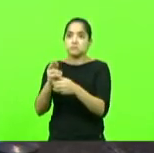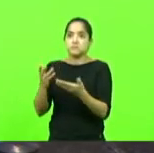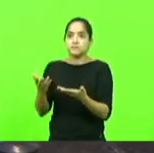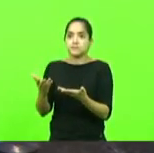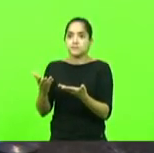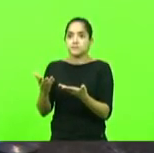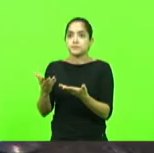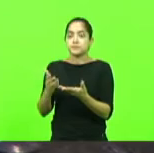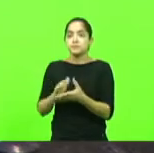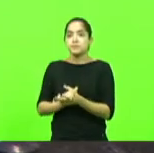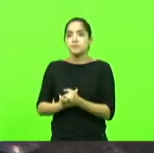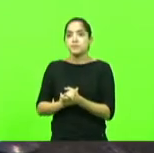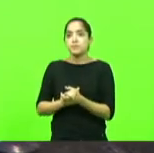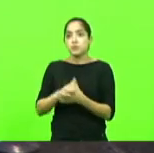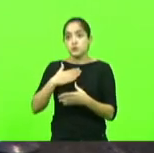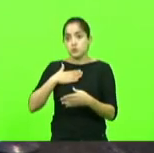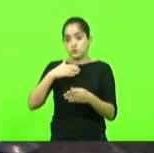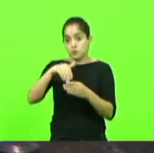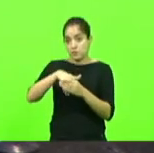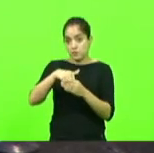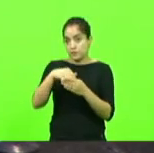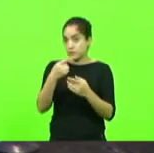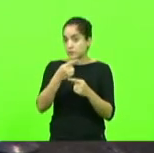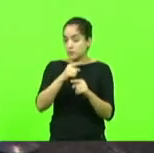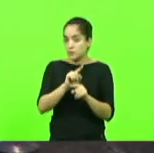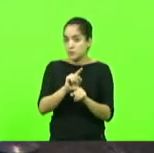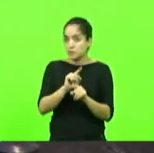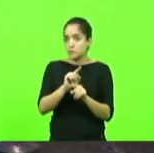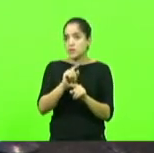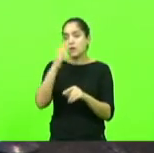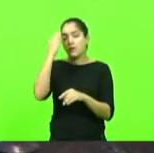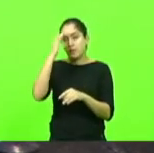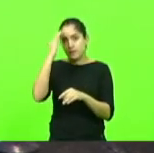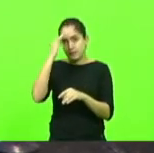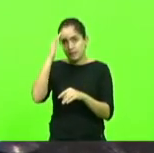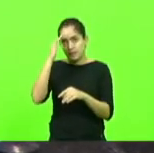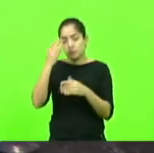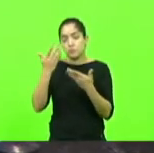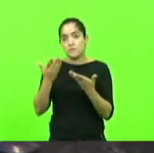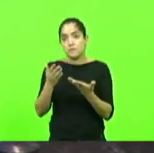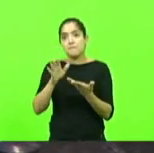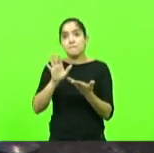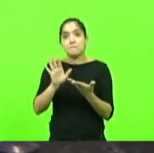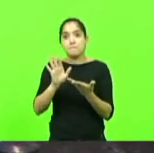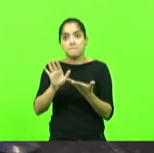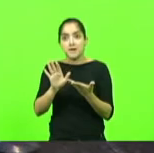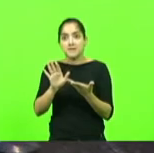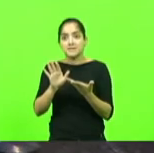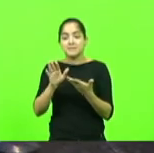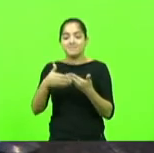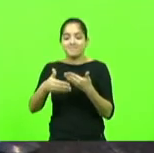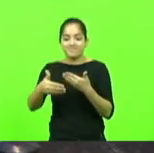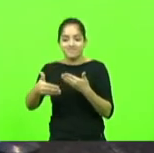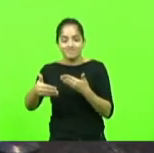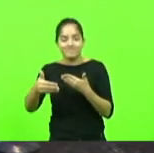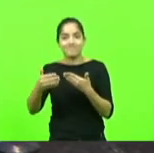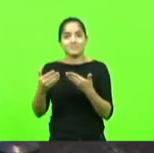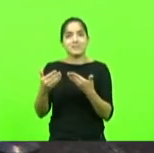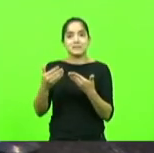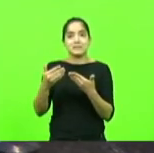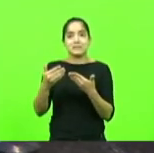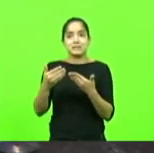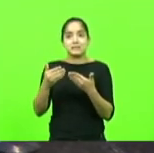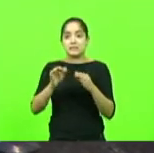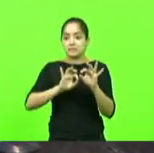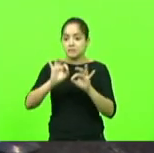a causa. Por isso que meu voto será contrário, eu entendo a boa intenção, mas eu acredito que tem uma consequência que não planejada,